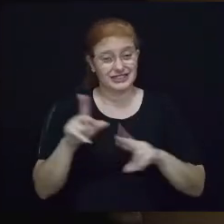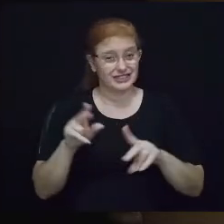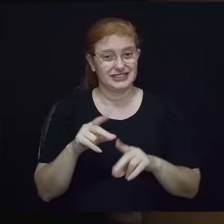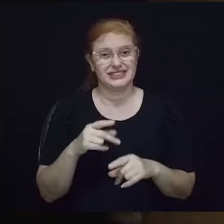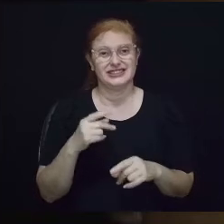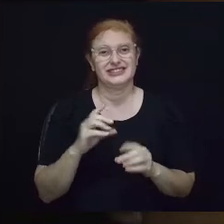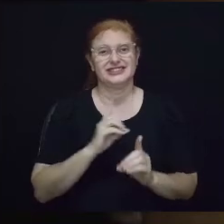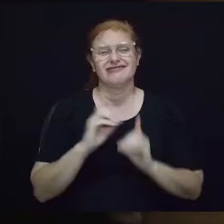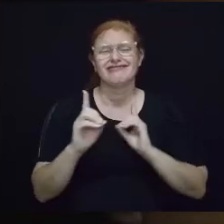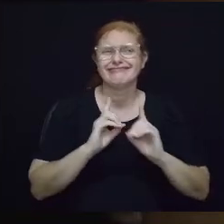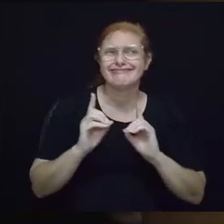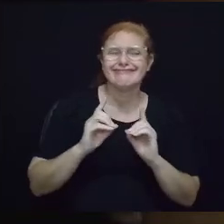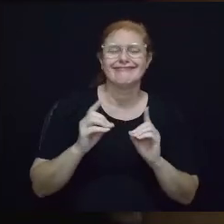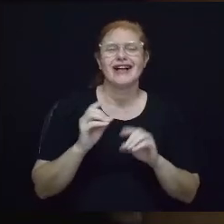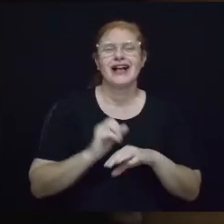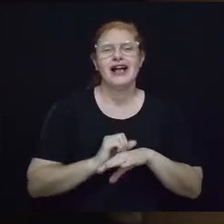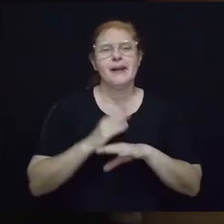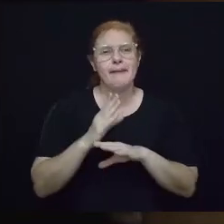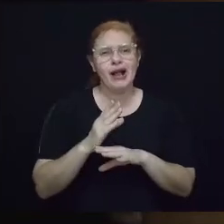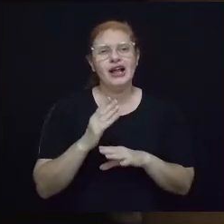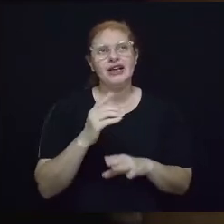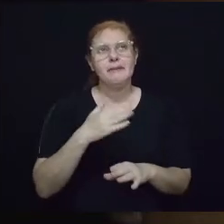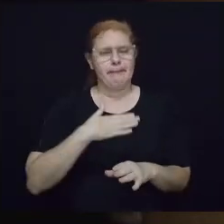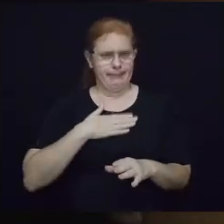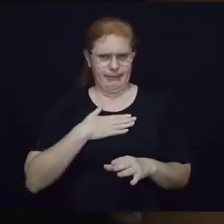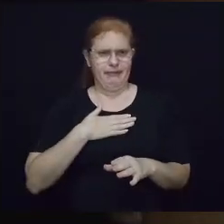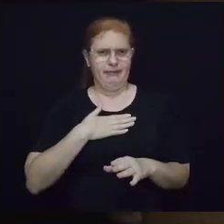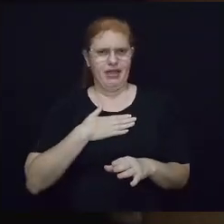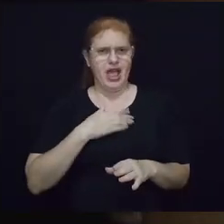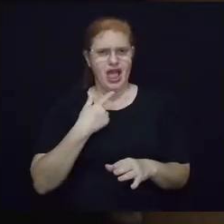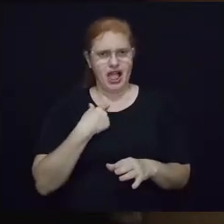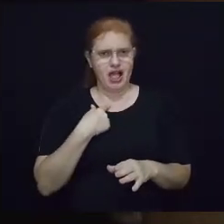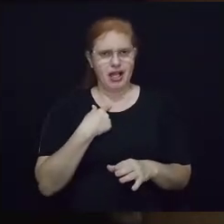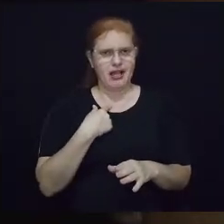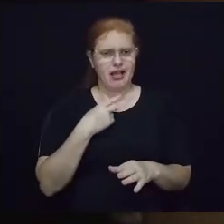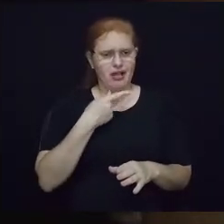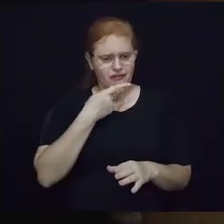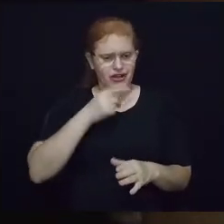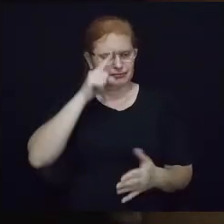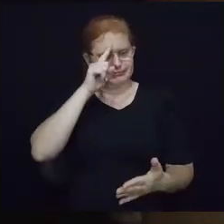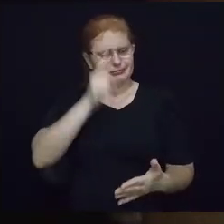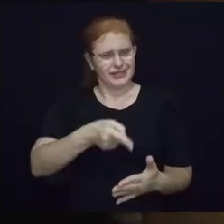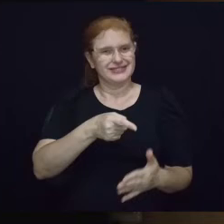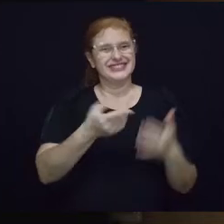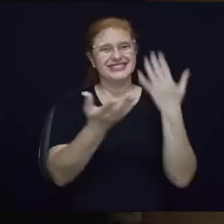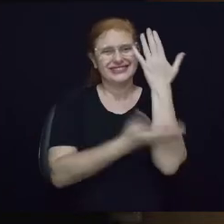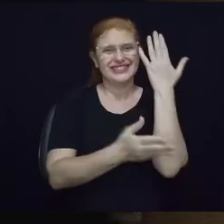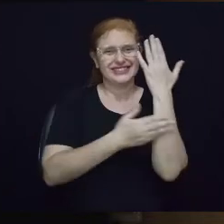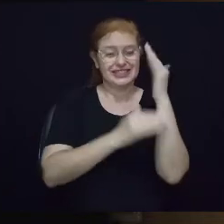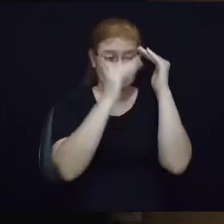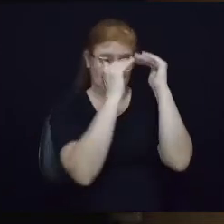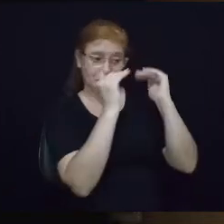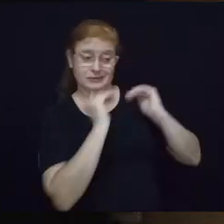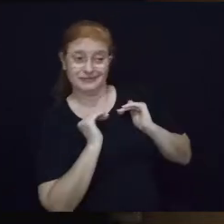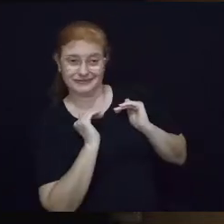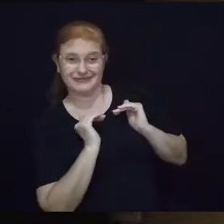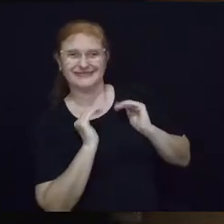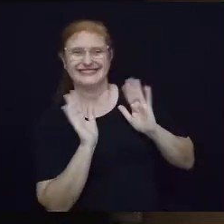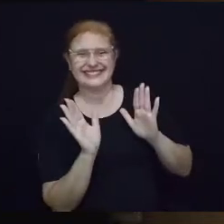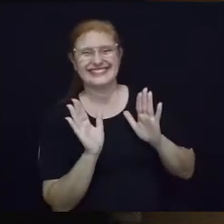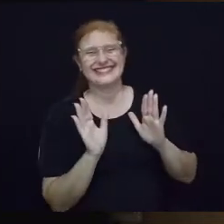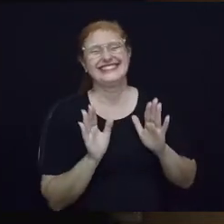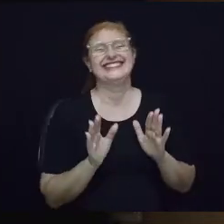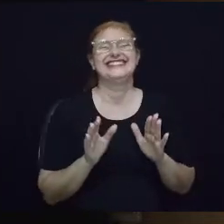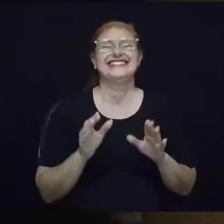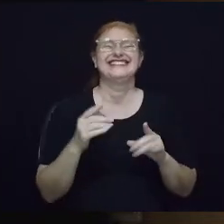diálogo fica mais ditatorial, assim, da minha parte. Eu mando e a madeira obedece. Quer dizer, não é bem assim, porque